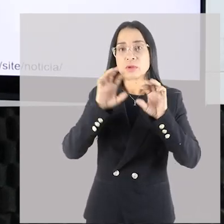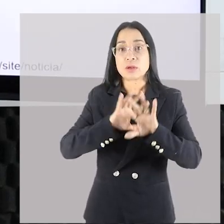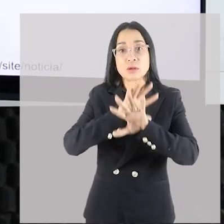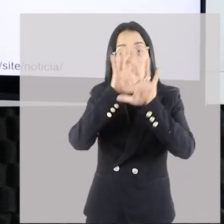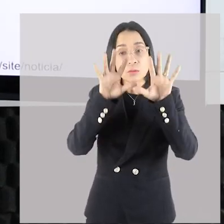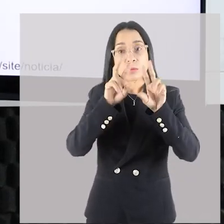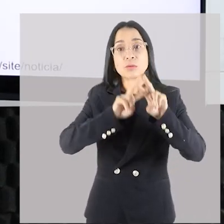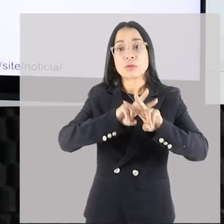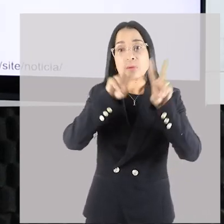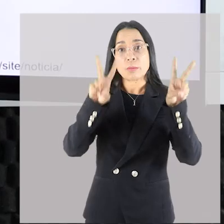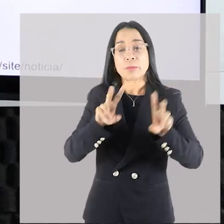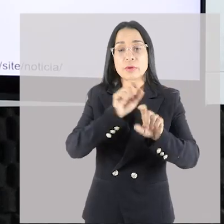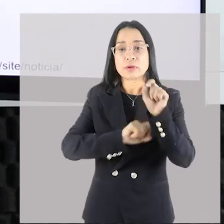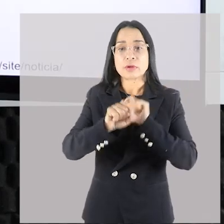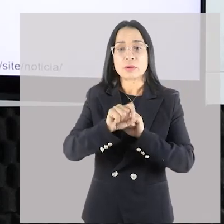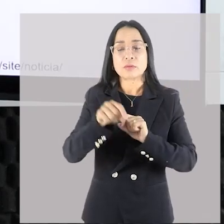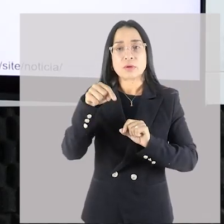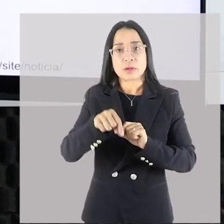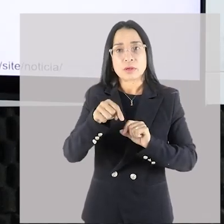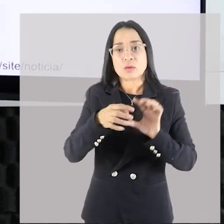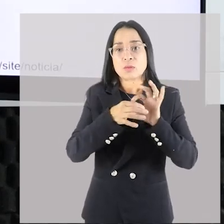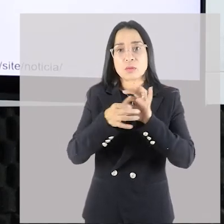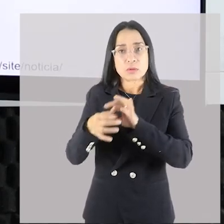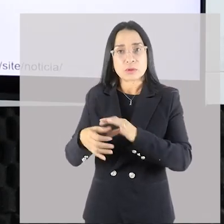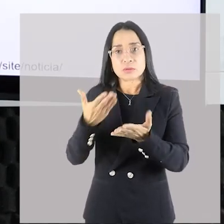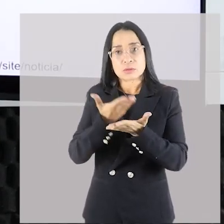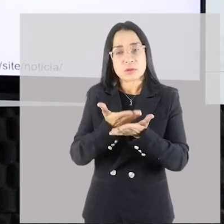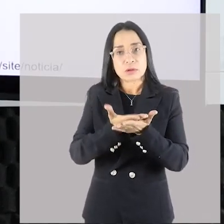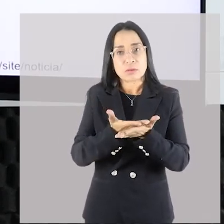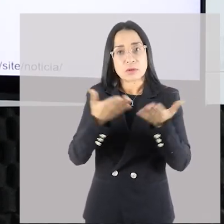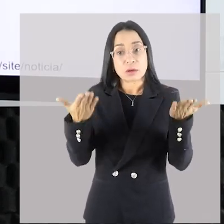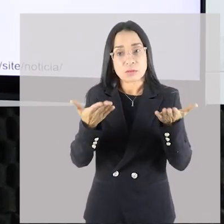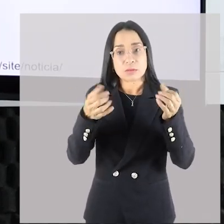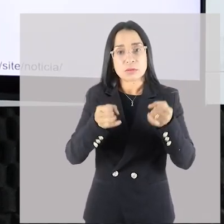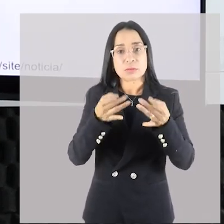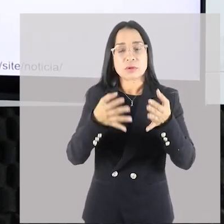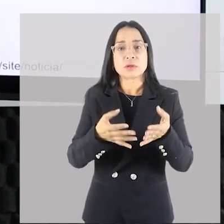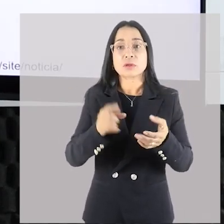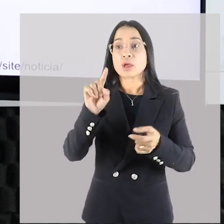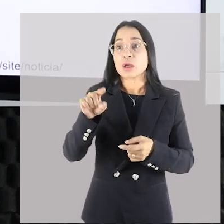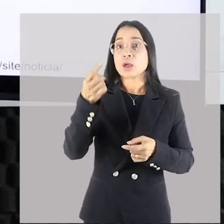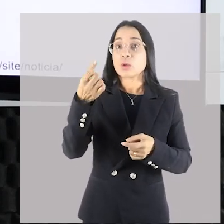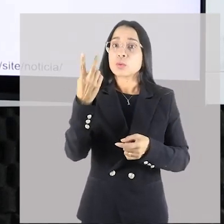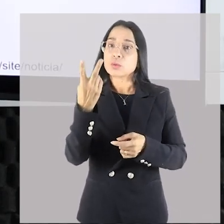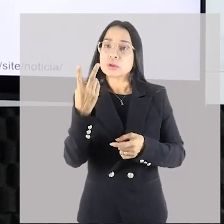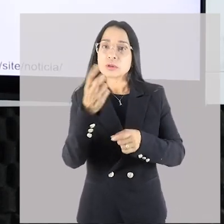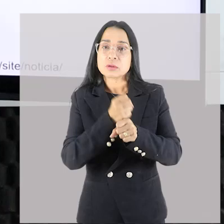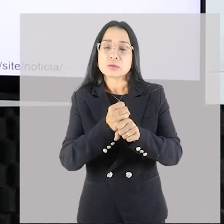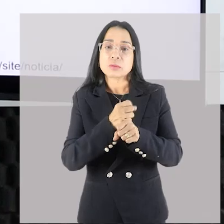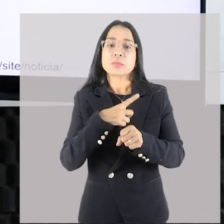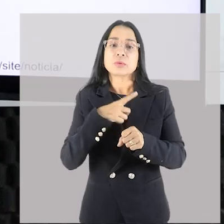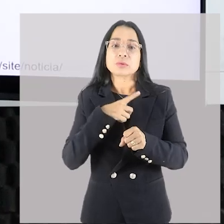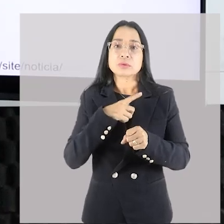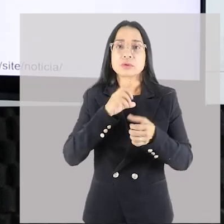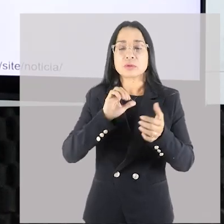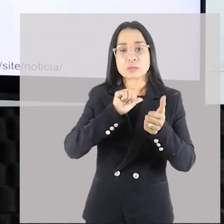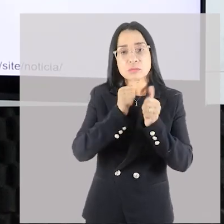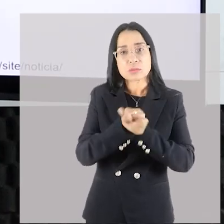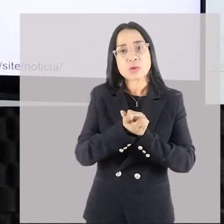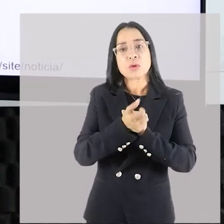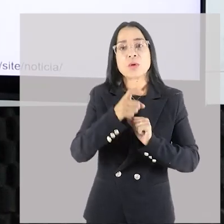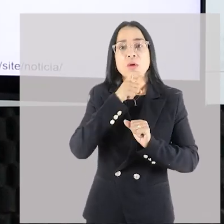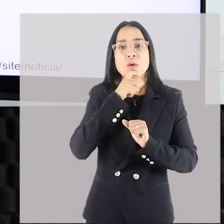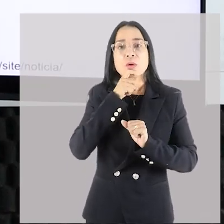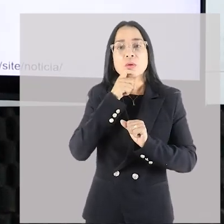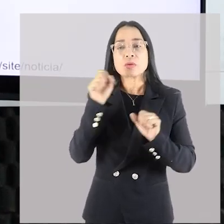estou falando esse contexto aqui dentro da nossa aula. E nos 2 anos depois vão ter os Jogos de Inverno, que vão